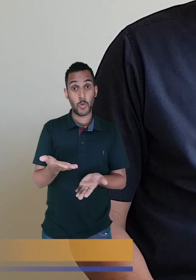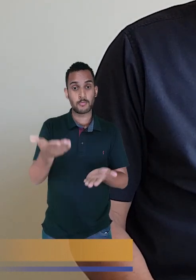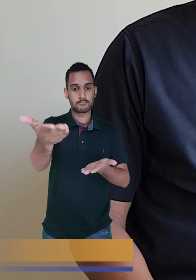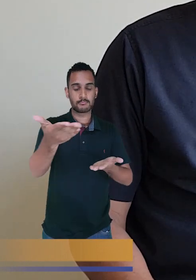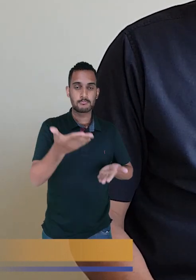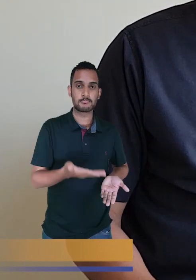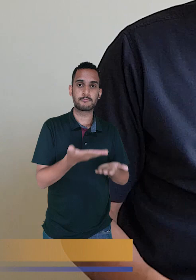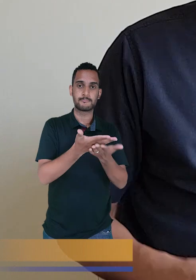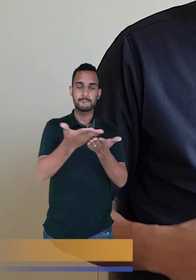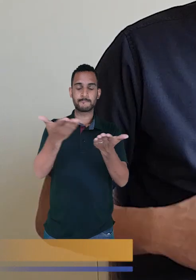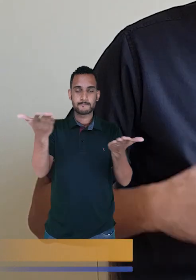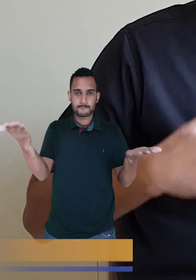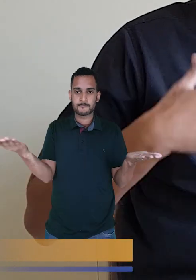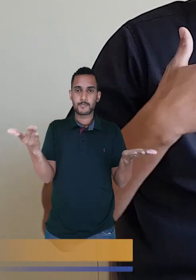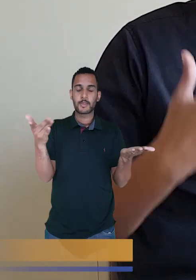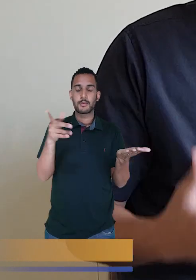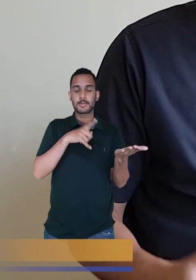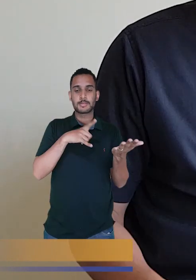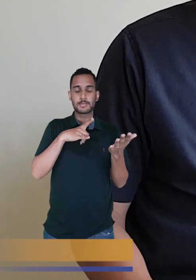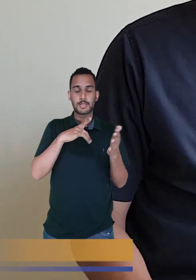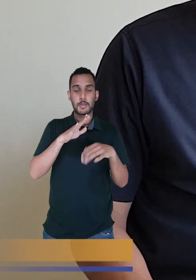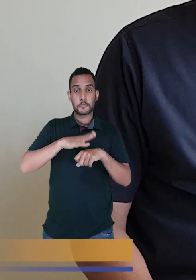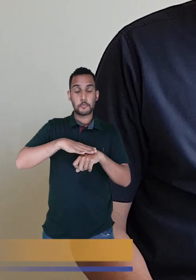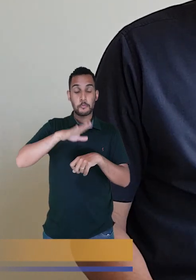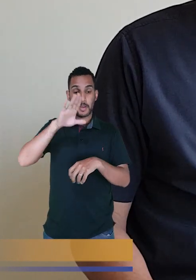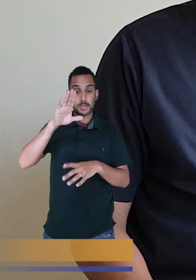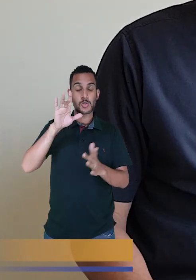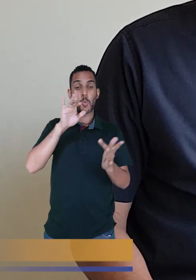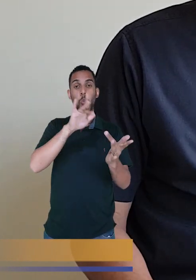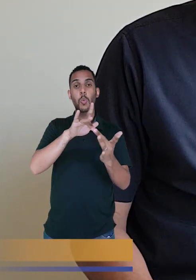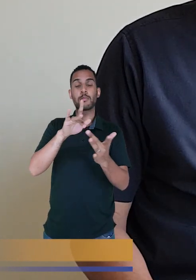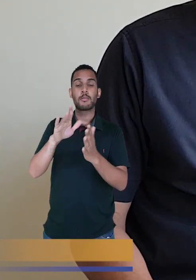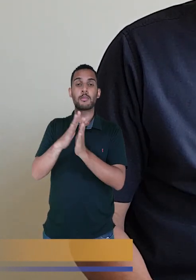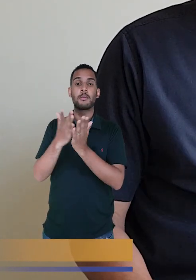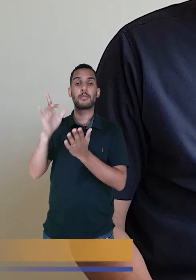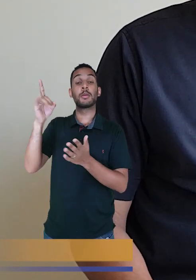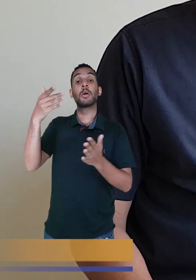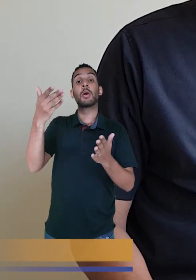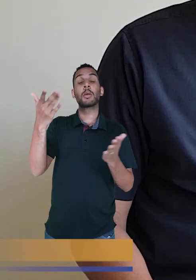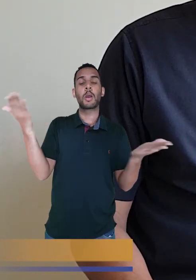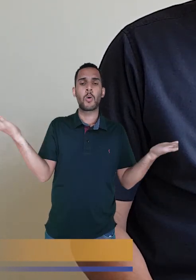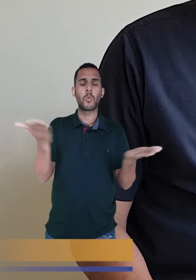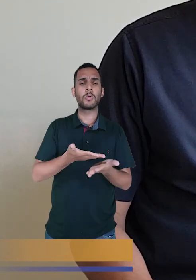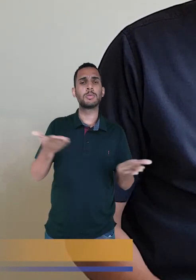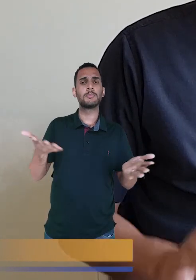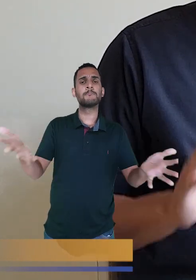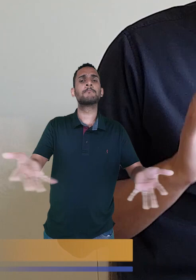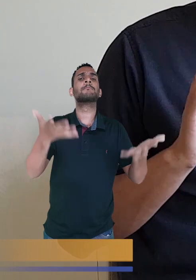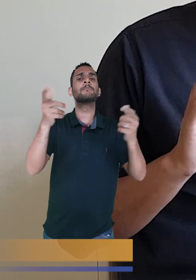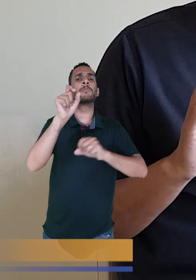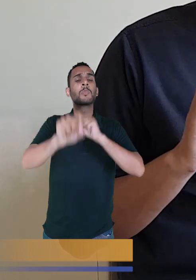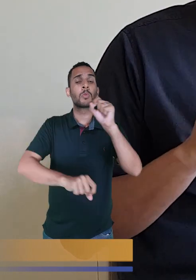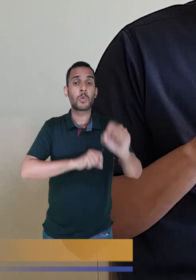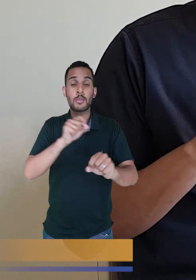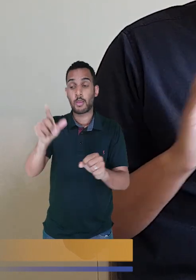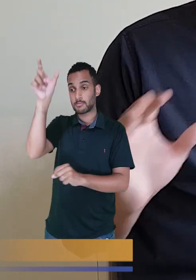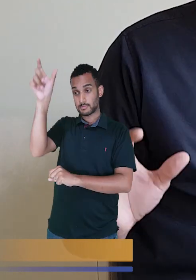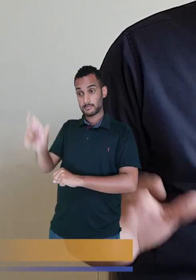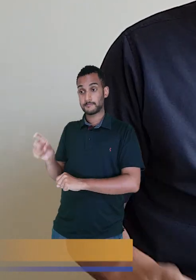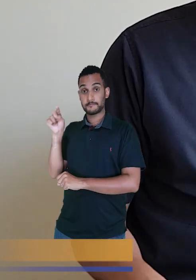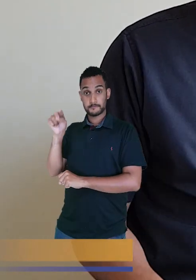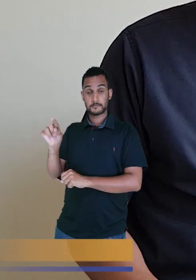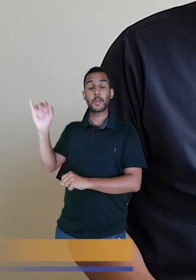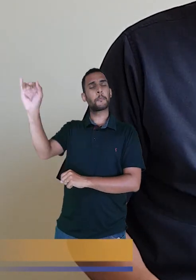queremos convidar vocês a adentrar, sobretudo, na Palavra de Deus, que nos convida a olhar para esse personagem